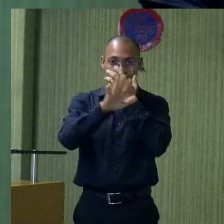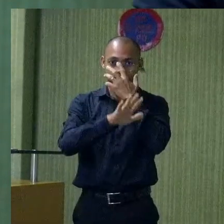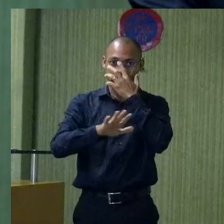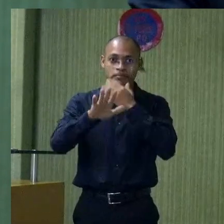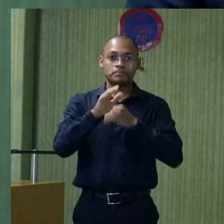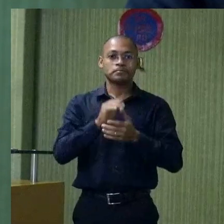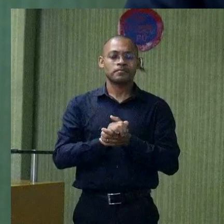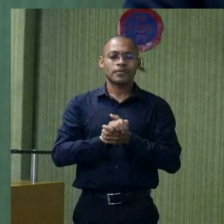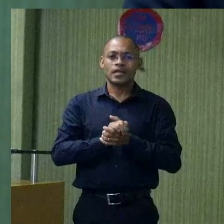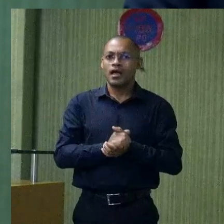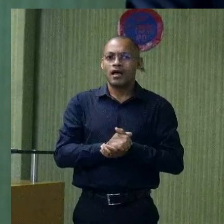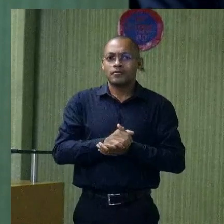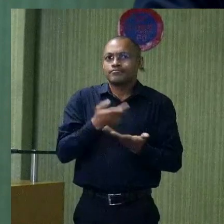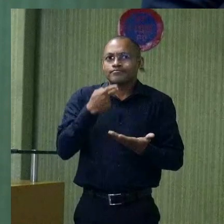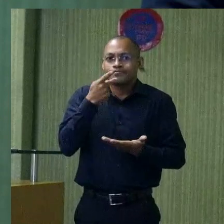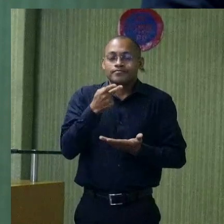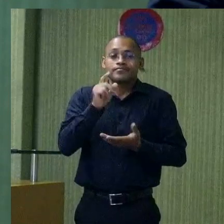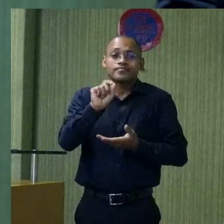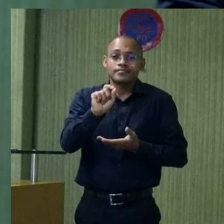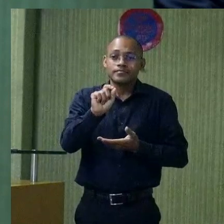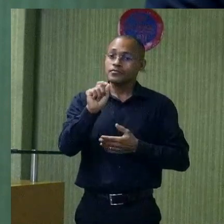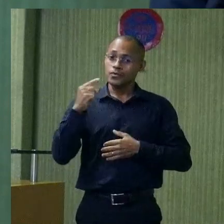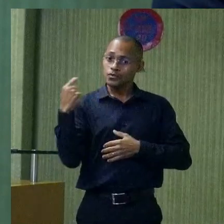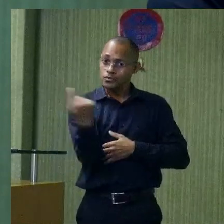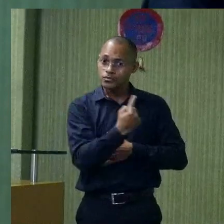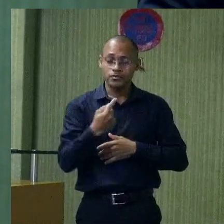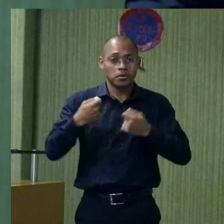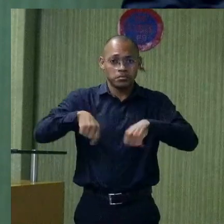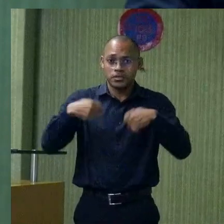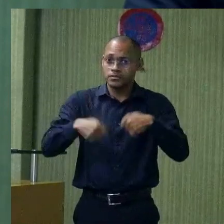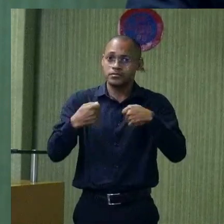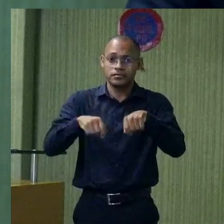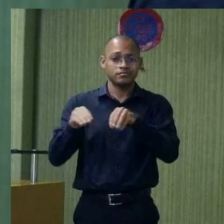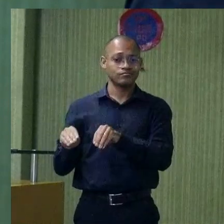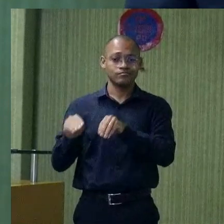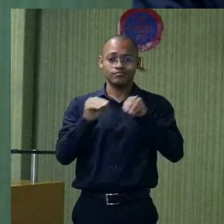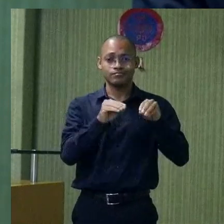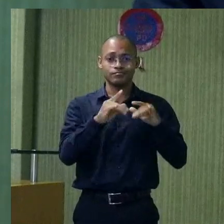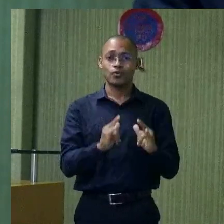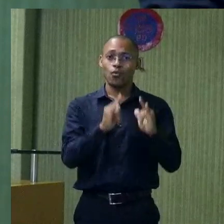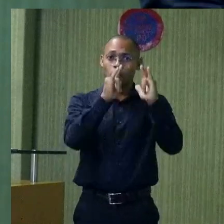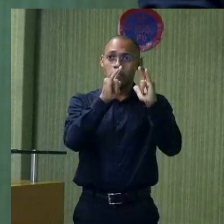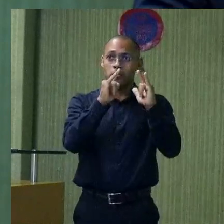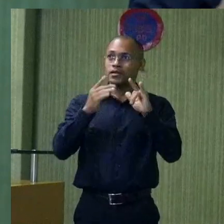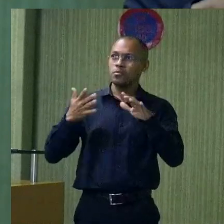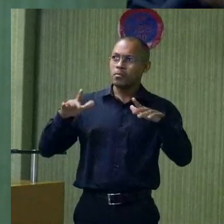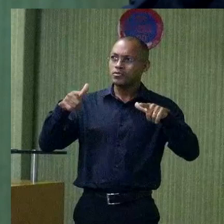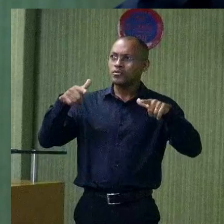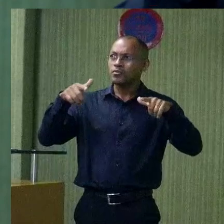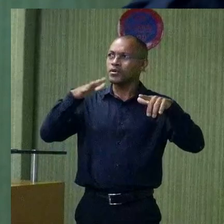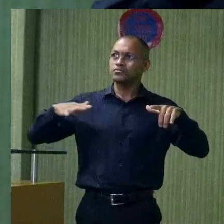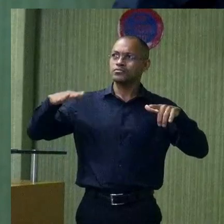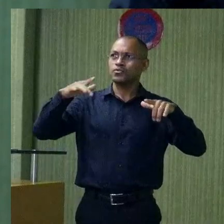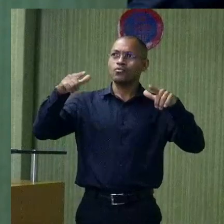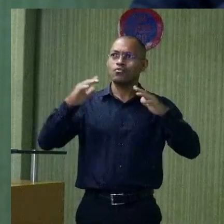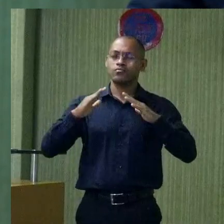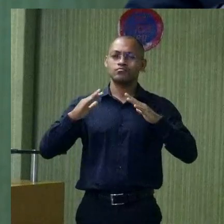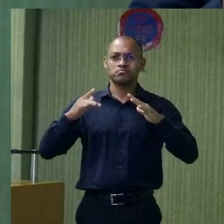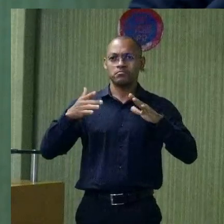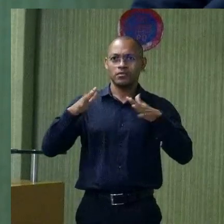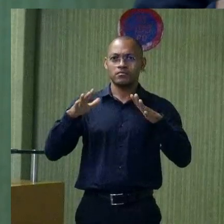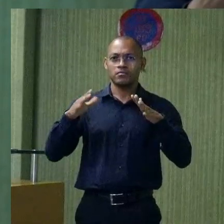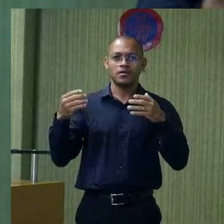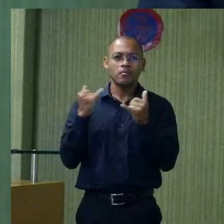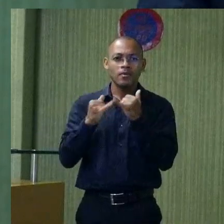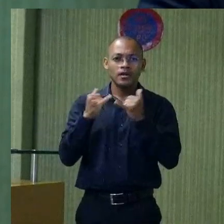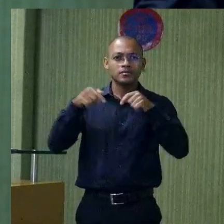determinou então que nós fôssemos trabalhar em um prédio que é do tamanho desse Imaginem todos os promotores da administração